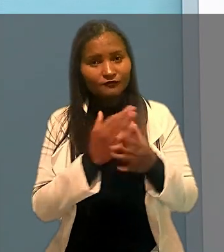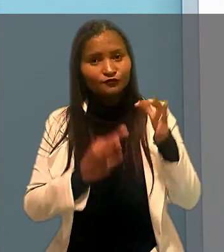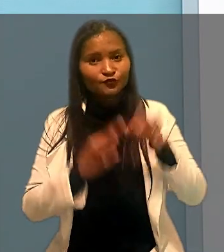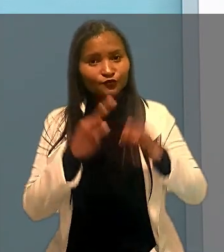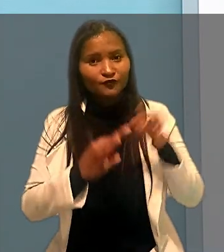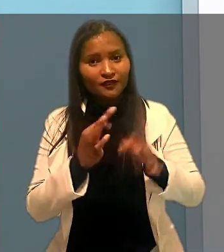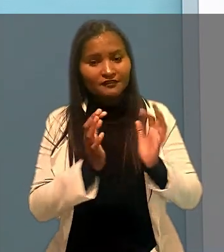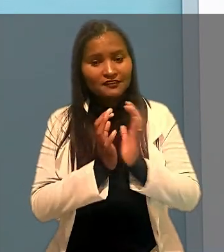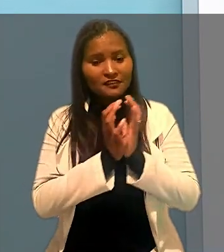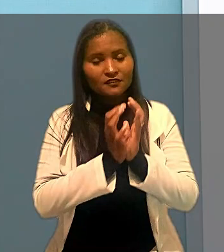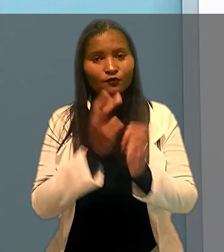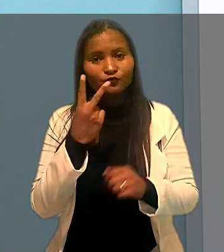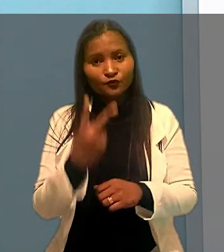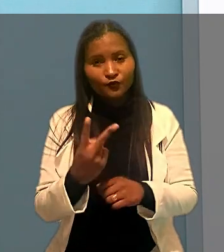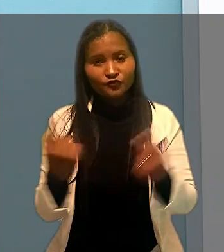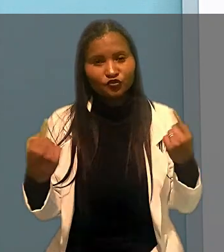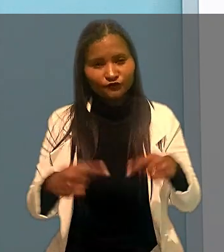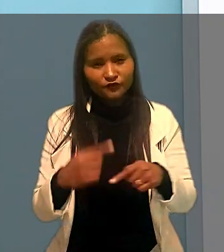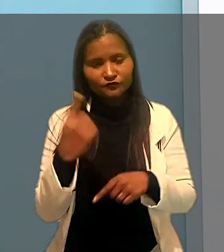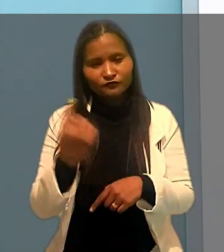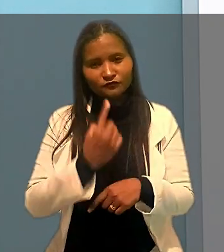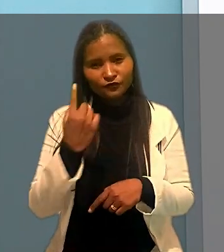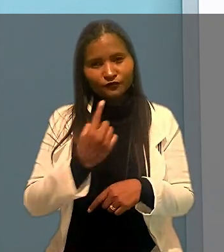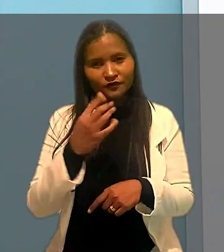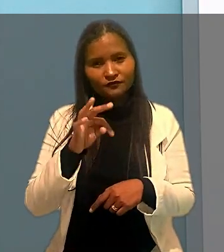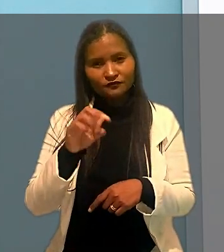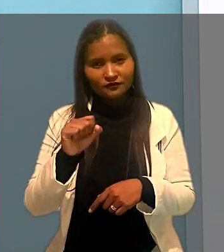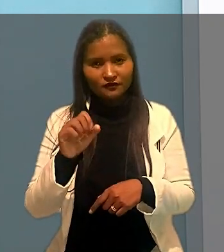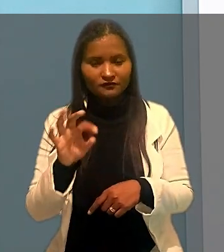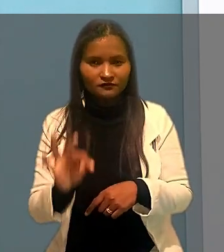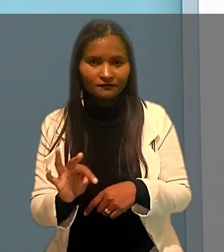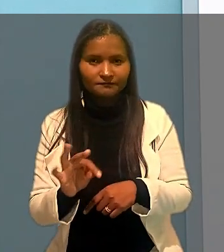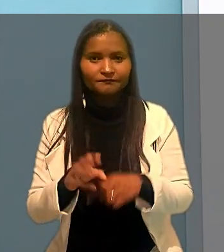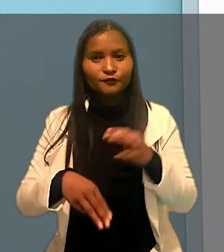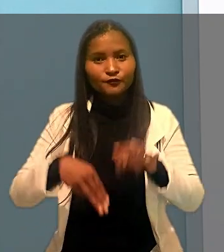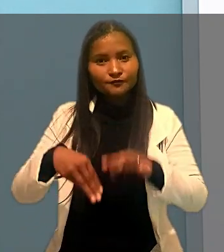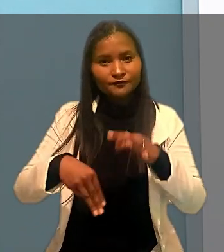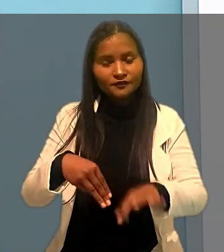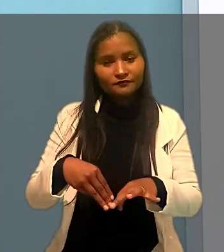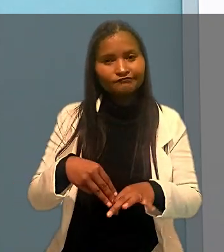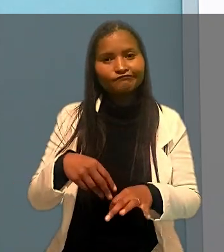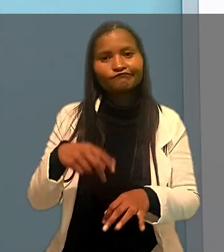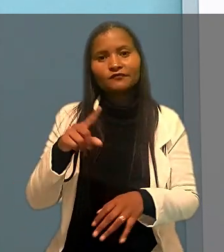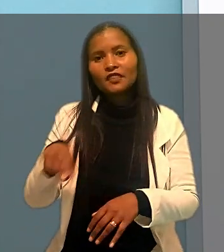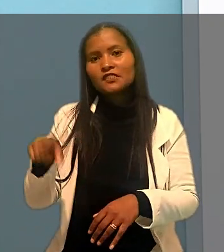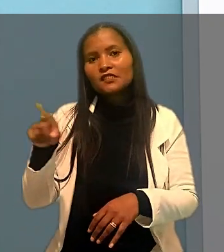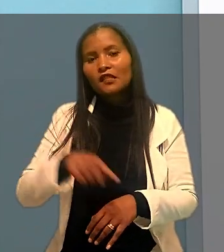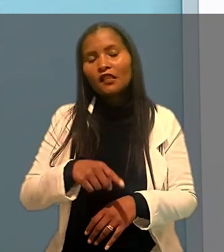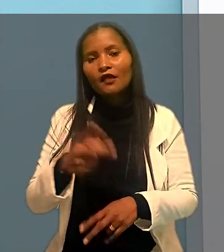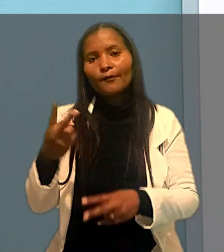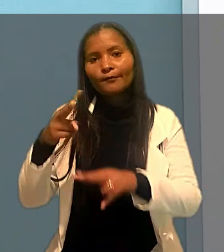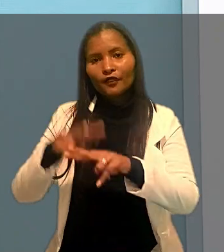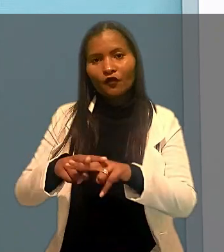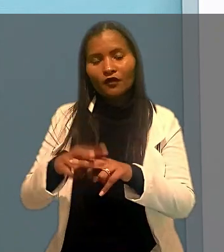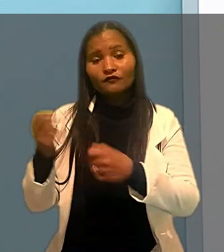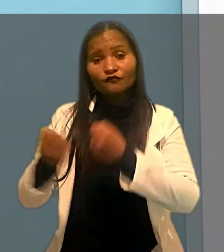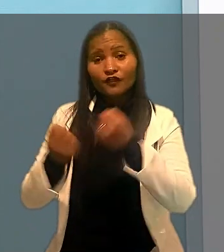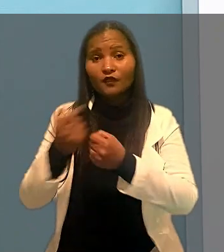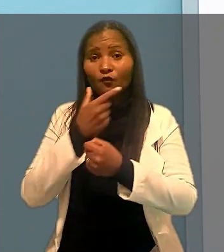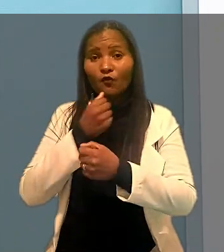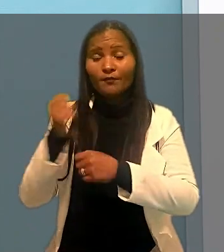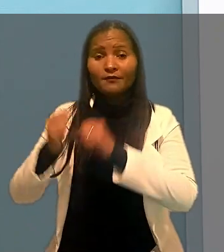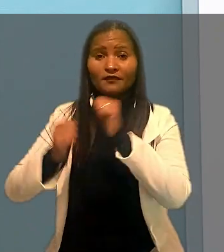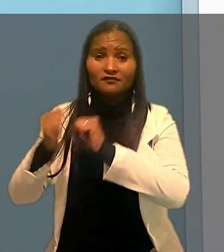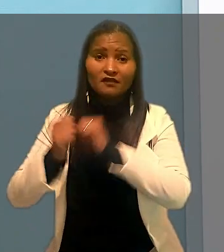Começamos com um caso julgado pela Seção 2 de Dissídios Individuais do TST. Os ministros invalidaram a penhora de um veículo